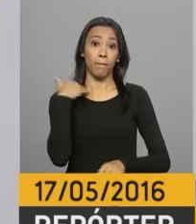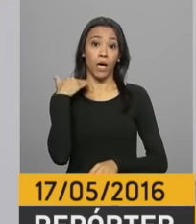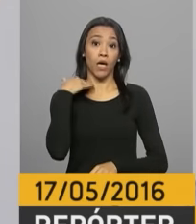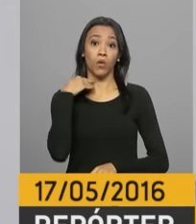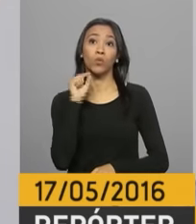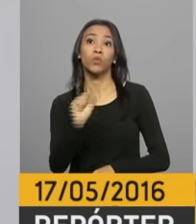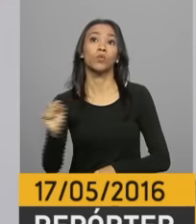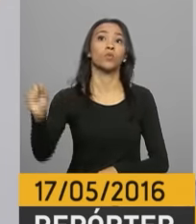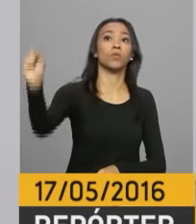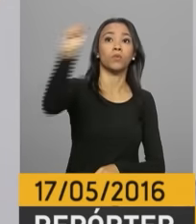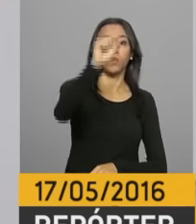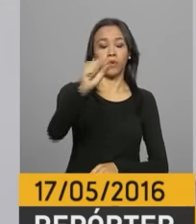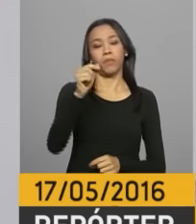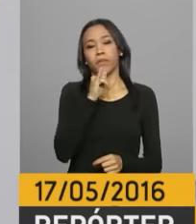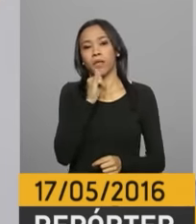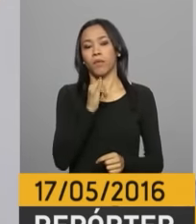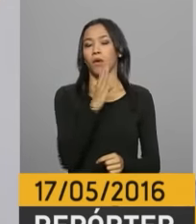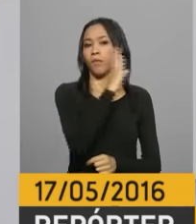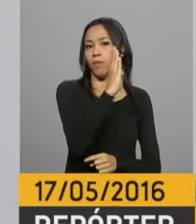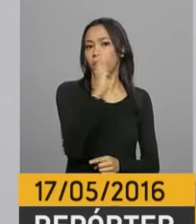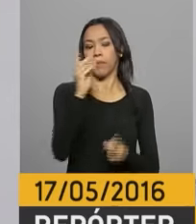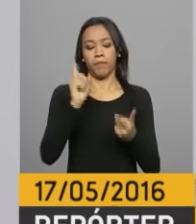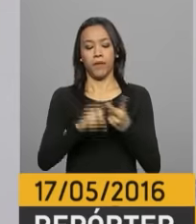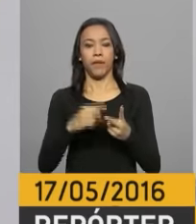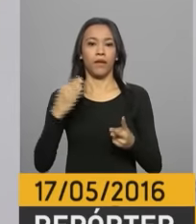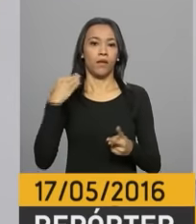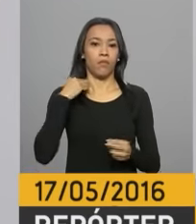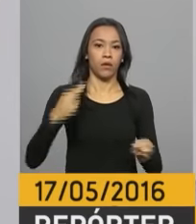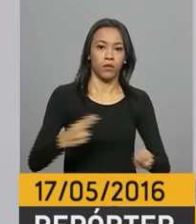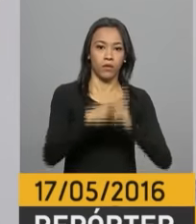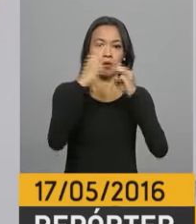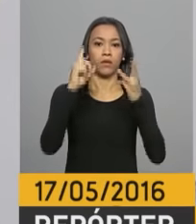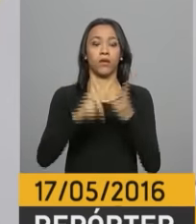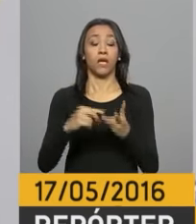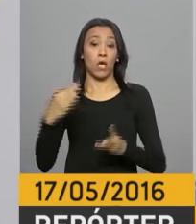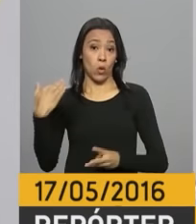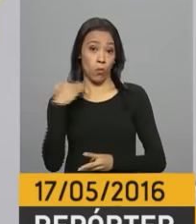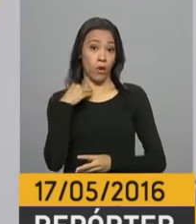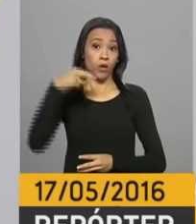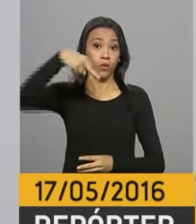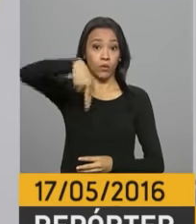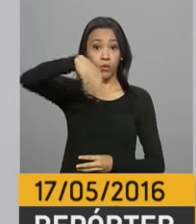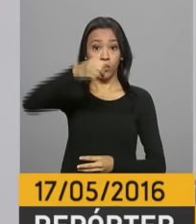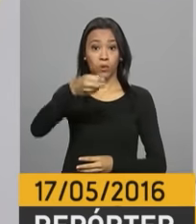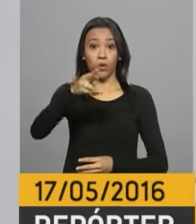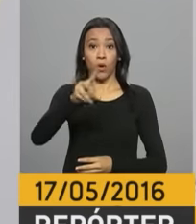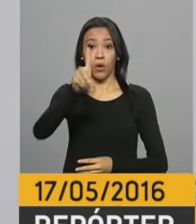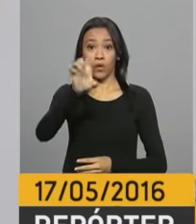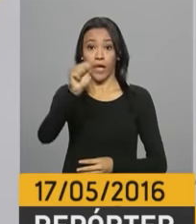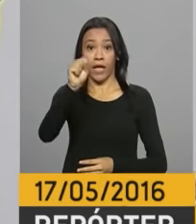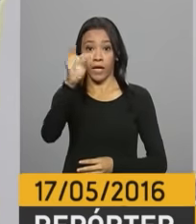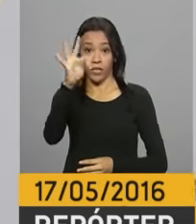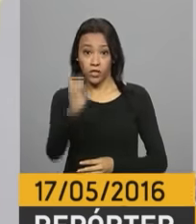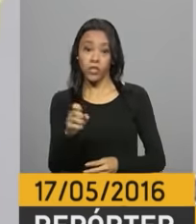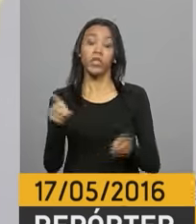públicos: Banco do Brasil, Caixa Econômica, Banco do Nordeste e BASA, Banco da Amazônia.